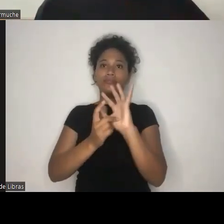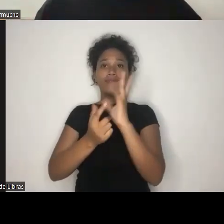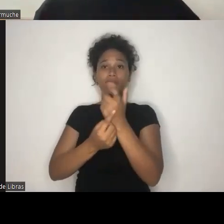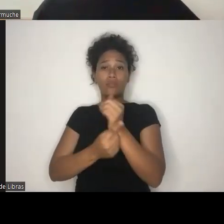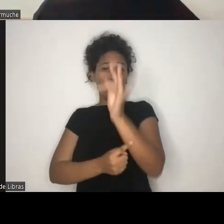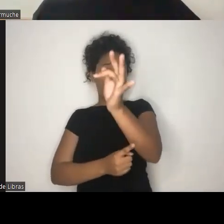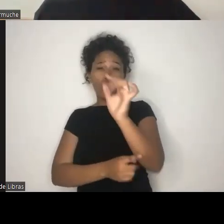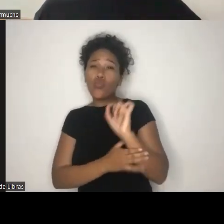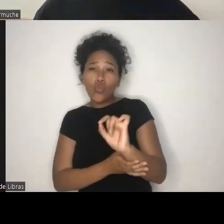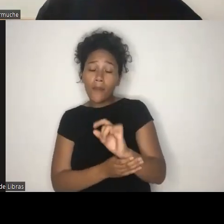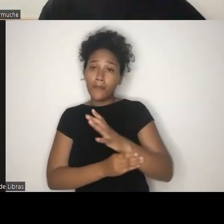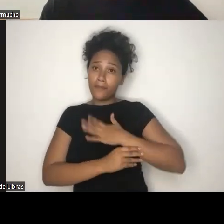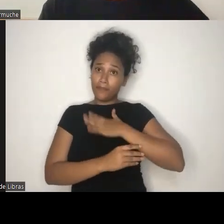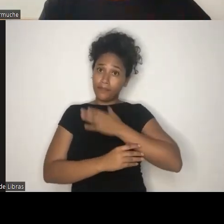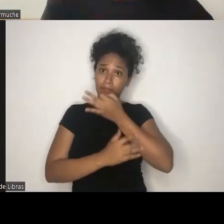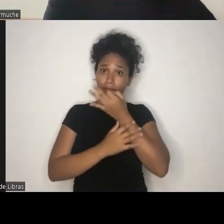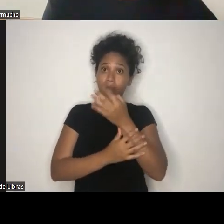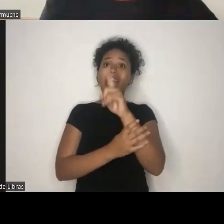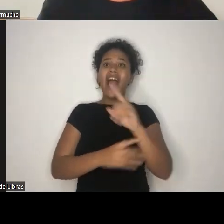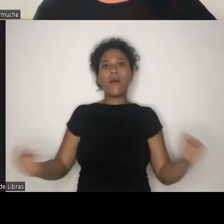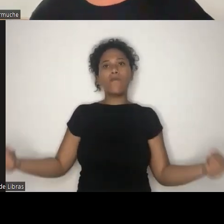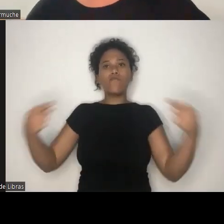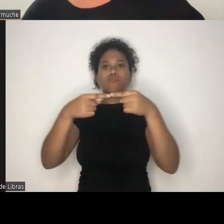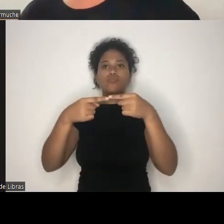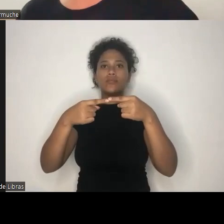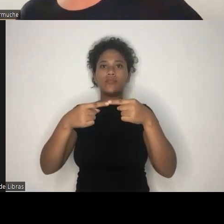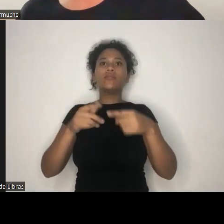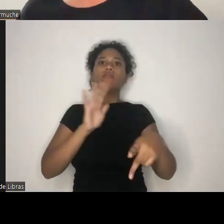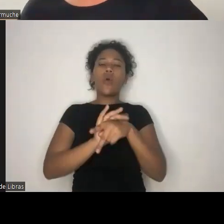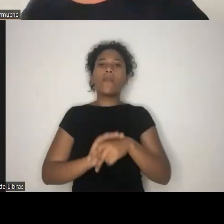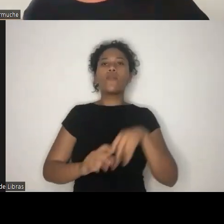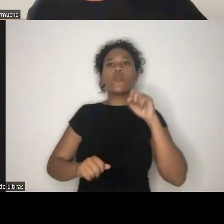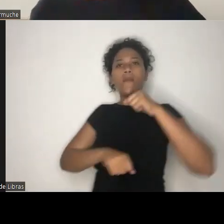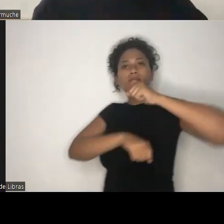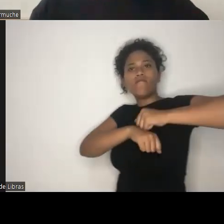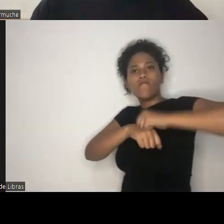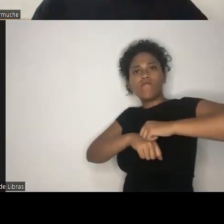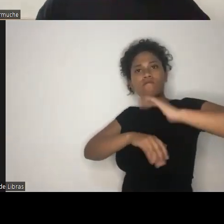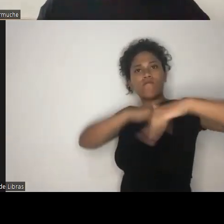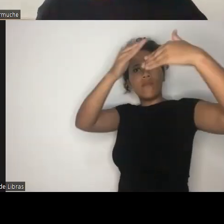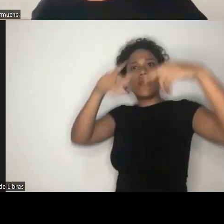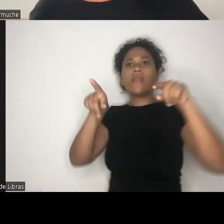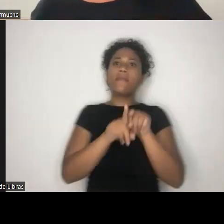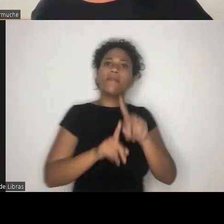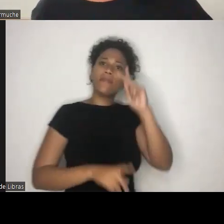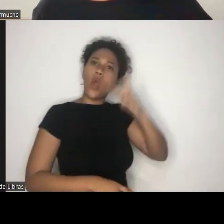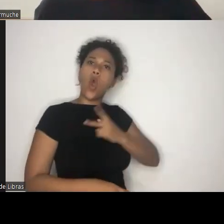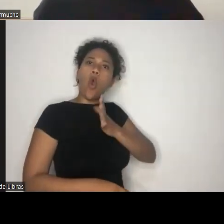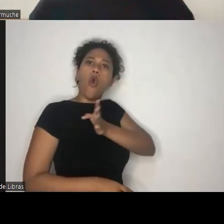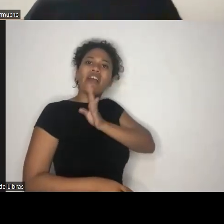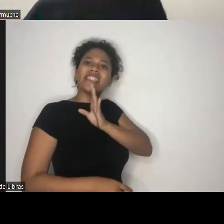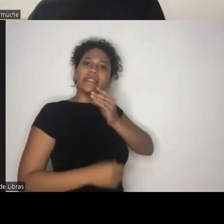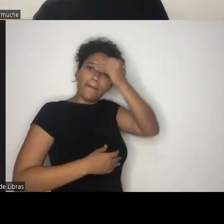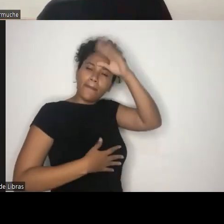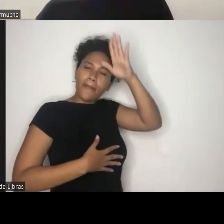para mim é uma relação de instrumentalização com autoconhecimento seja lá qual tecnologia for então